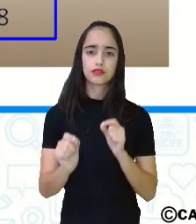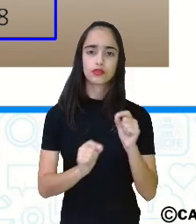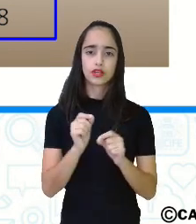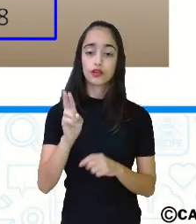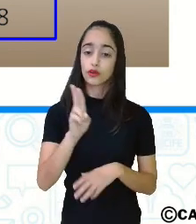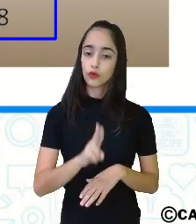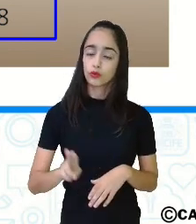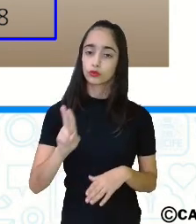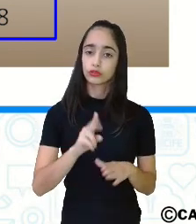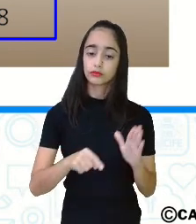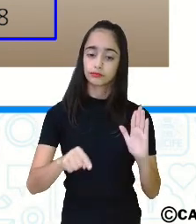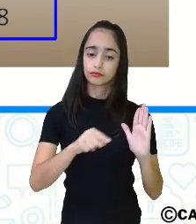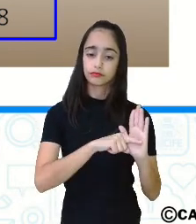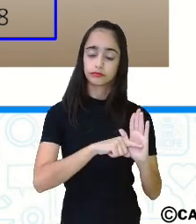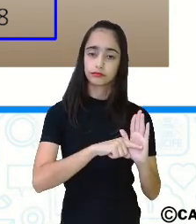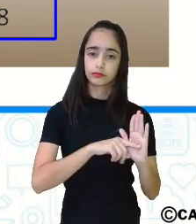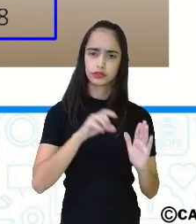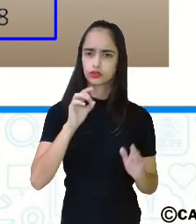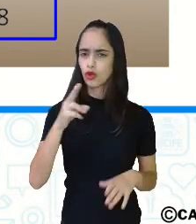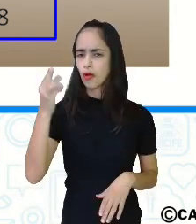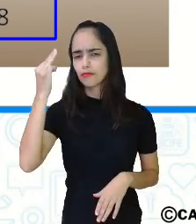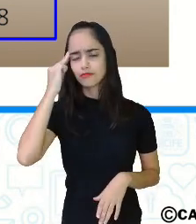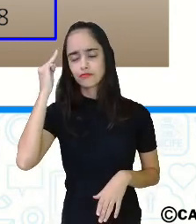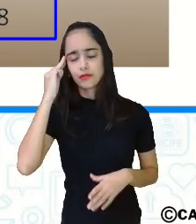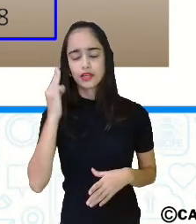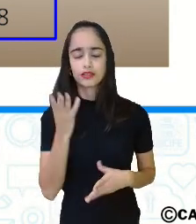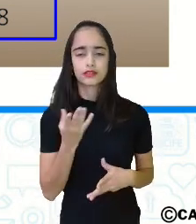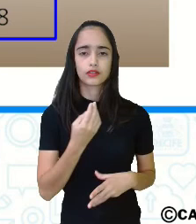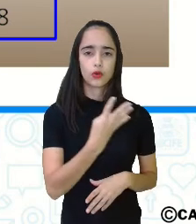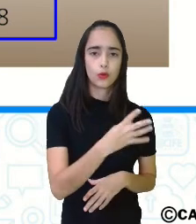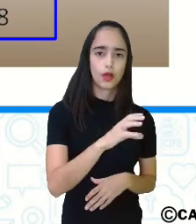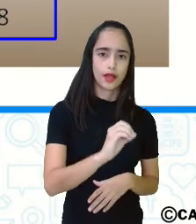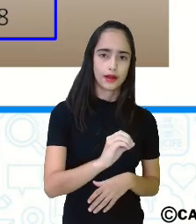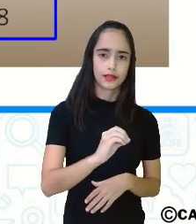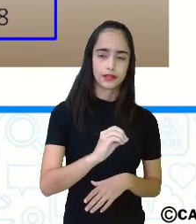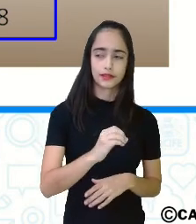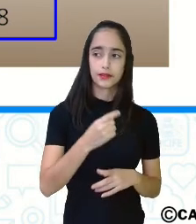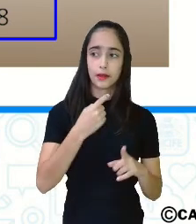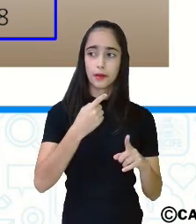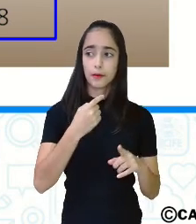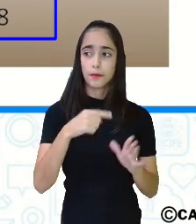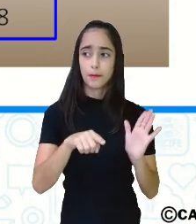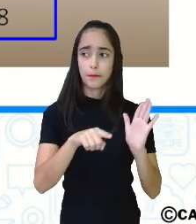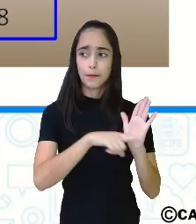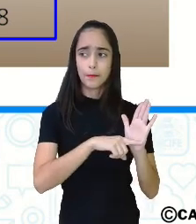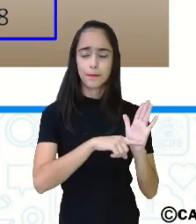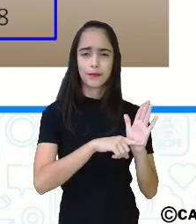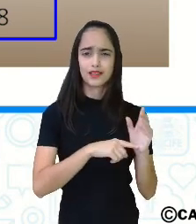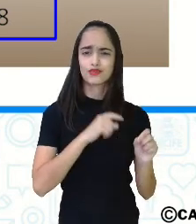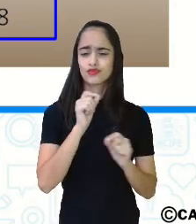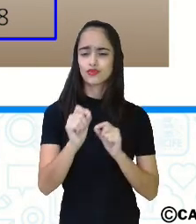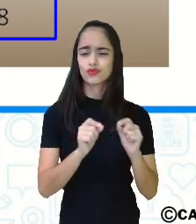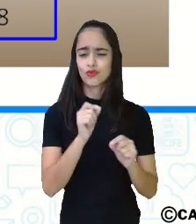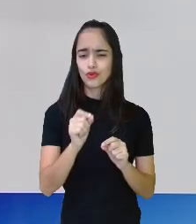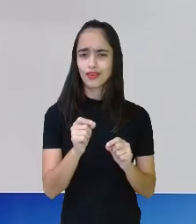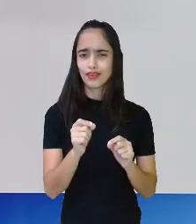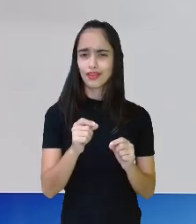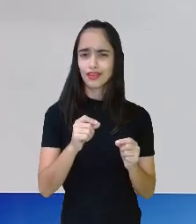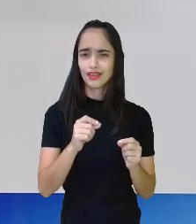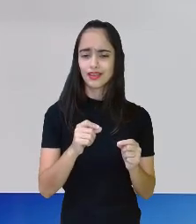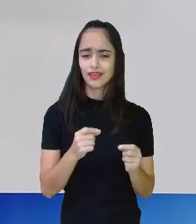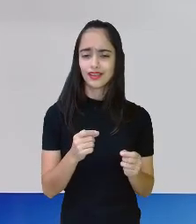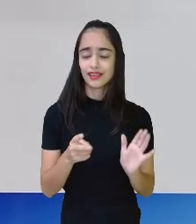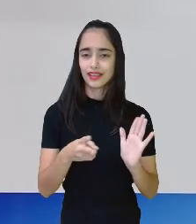subtração. Cálculo mental. 40 menos quem vai dar 30. Eu vou estar tirando quanto de